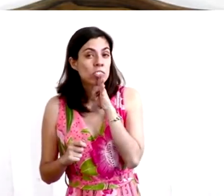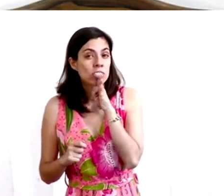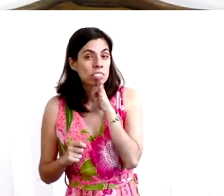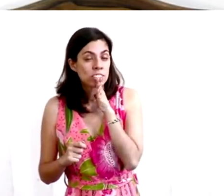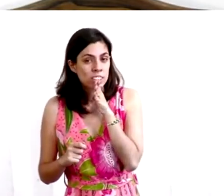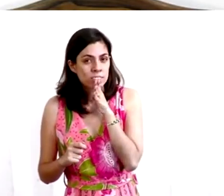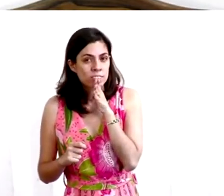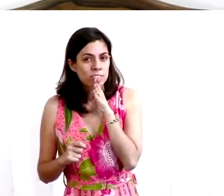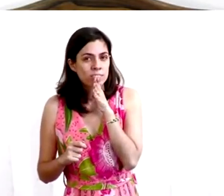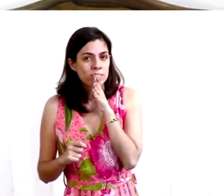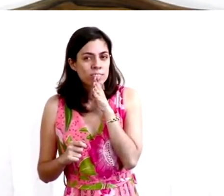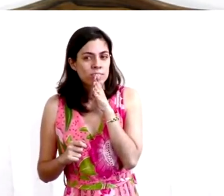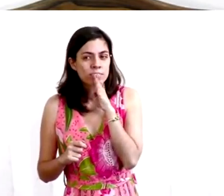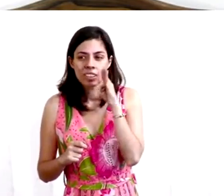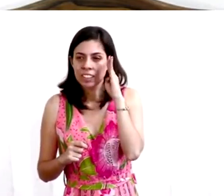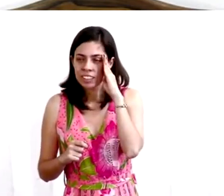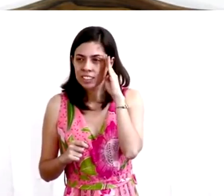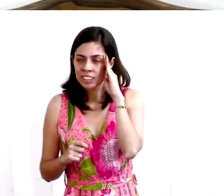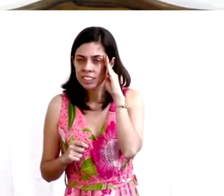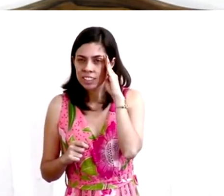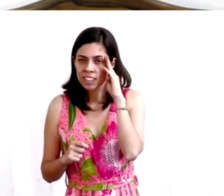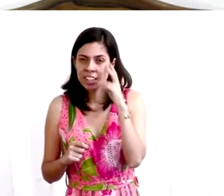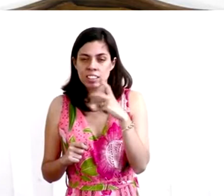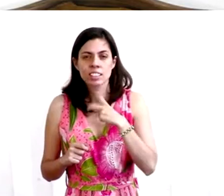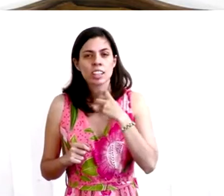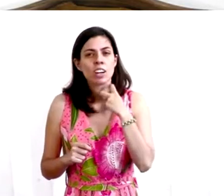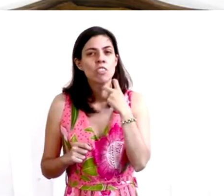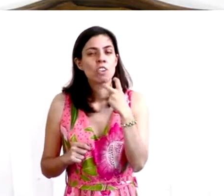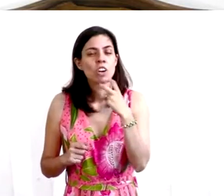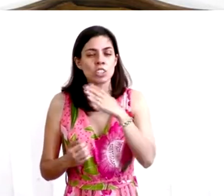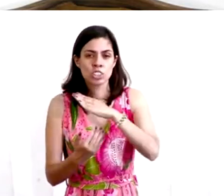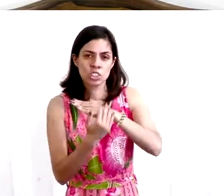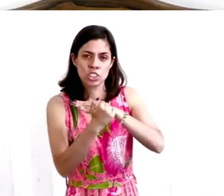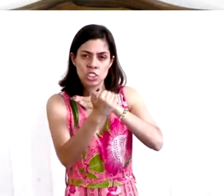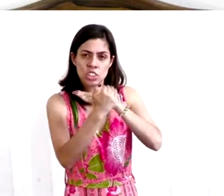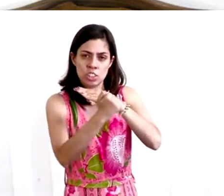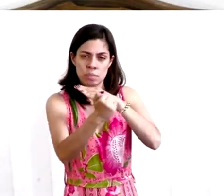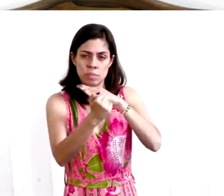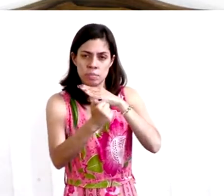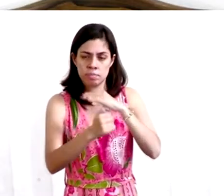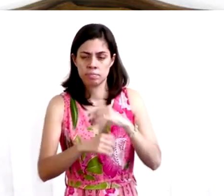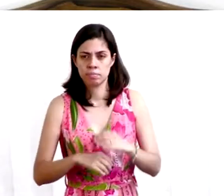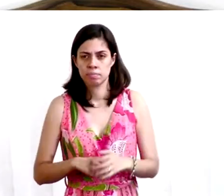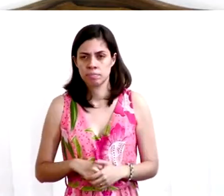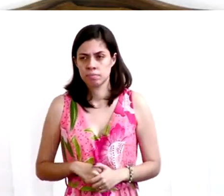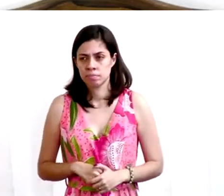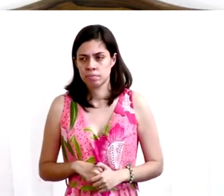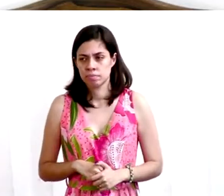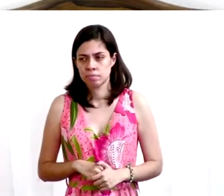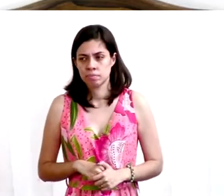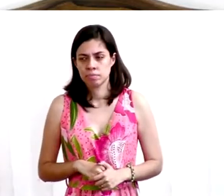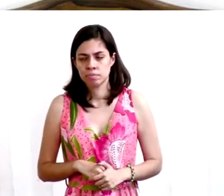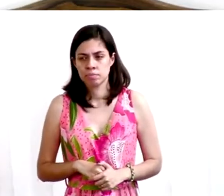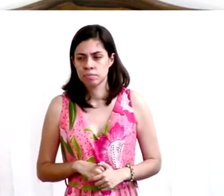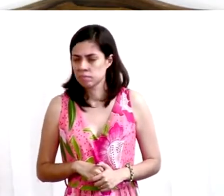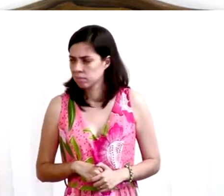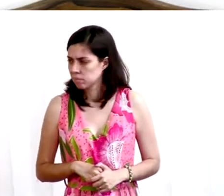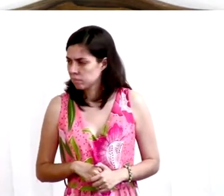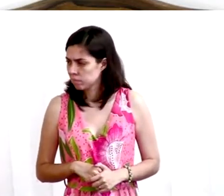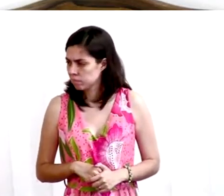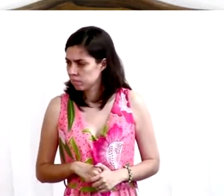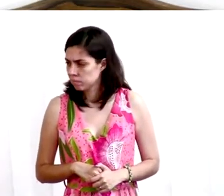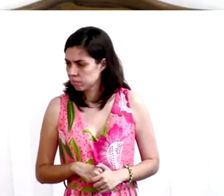sem reconhecer que a voz da vida nos chamou à vida. Por isso eu dei o tema dessa meditação